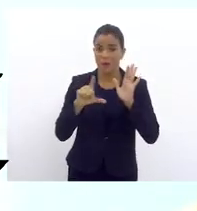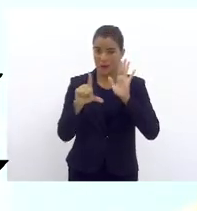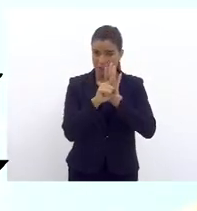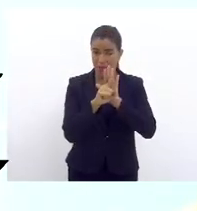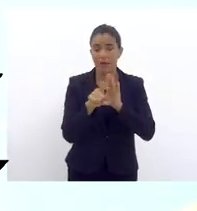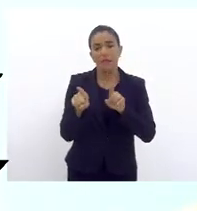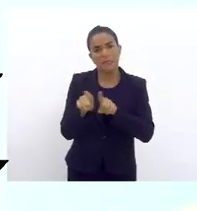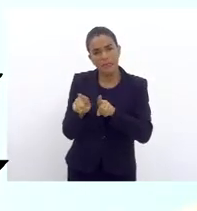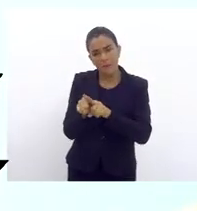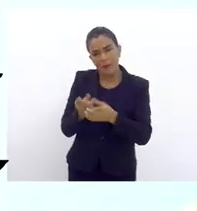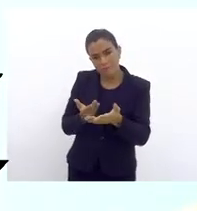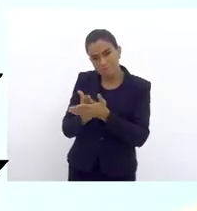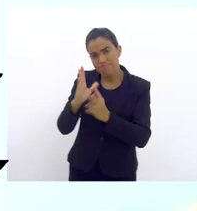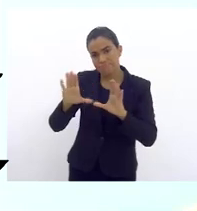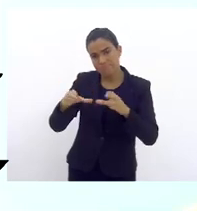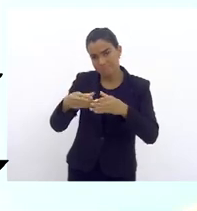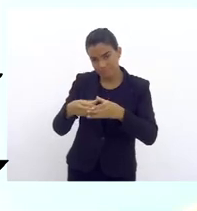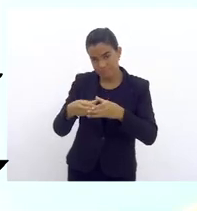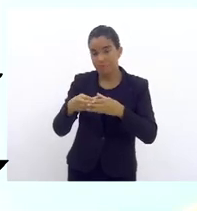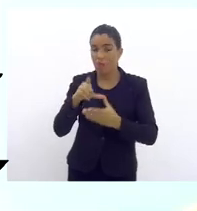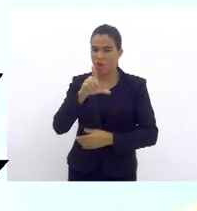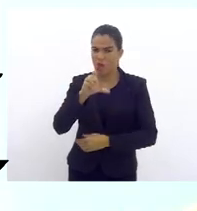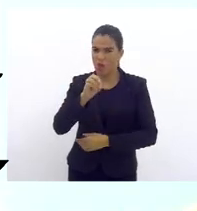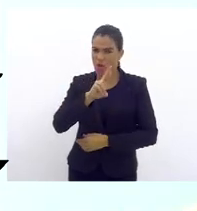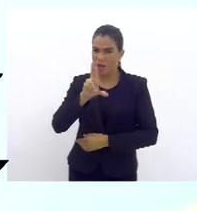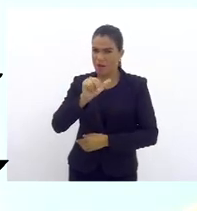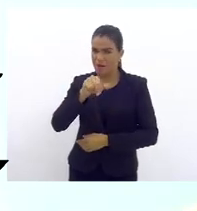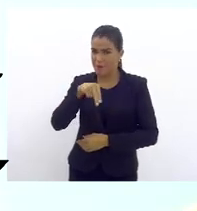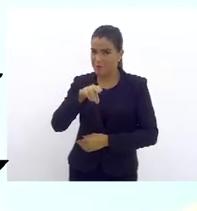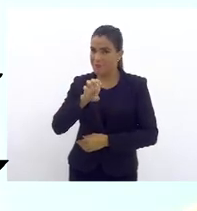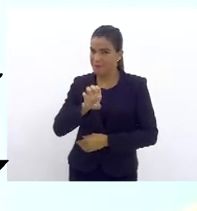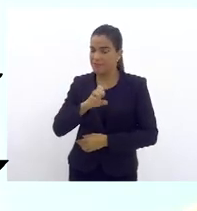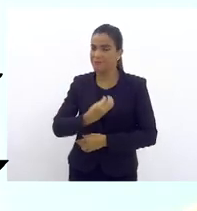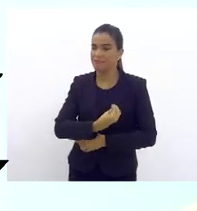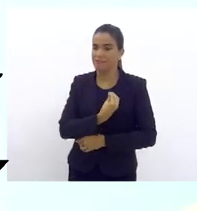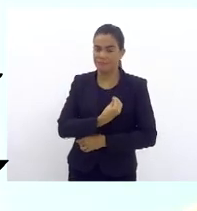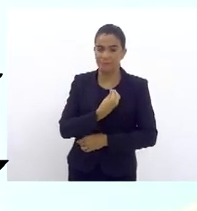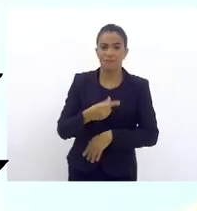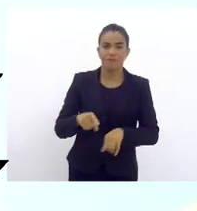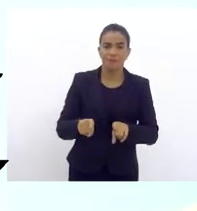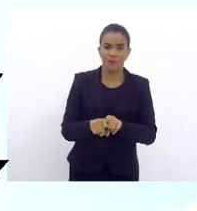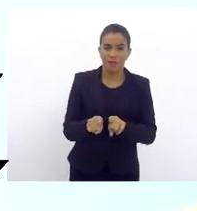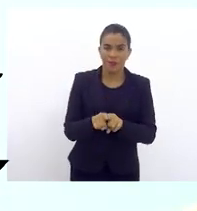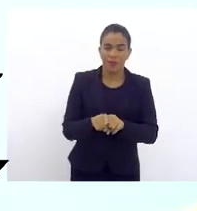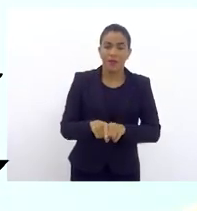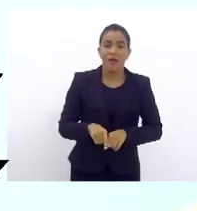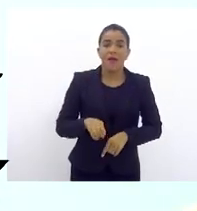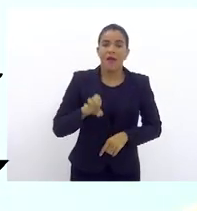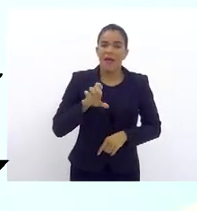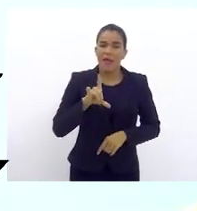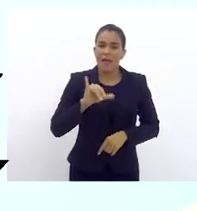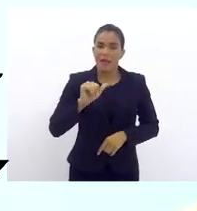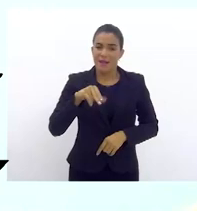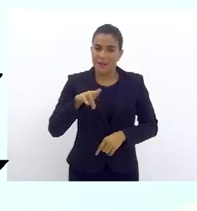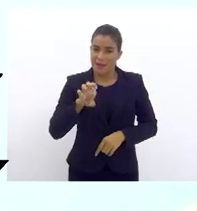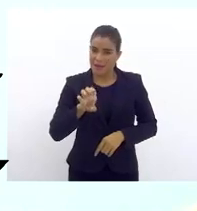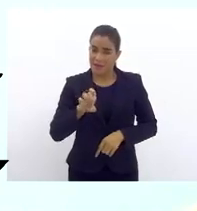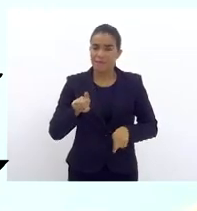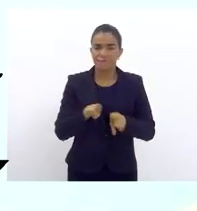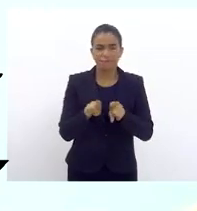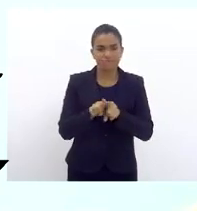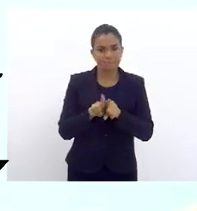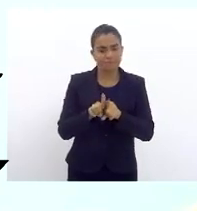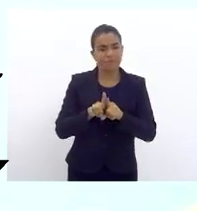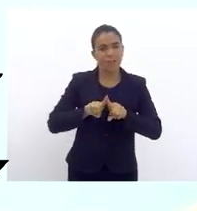passou pela comissão alohama participou bastante disso a Eliane do nosso gabinete sem penhor